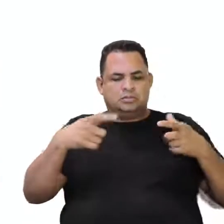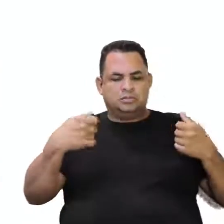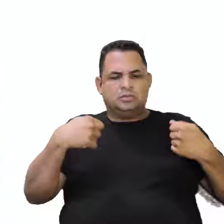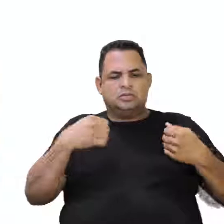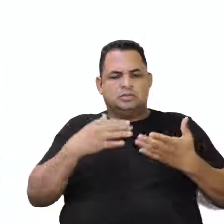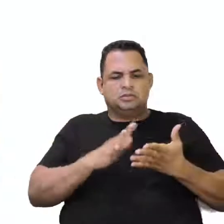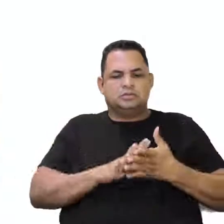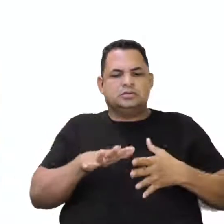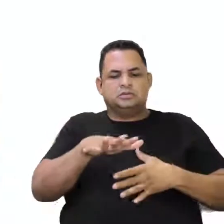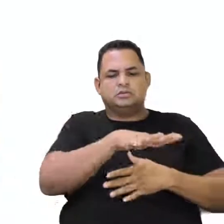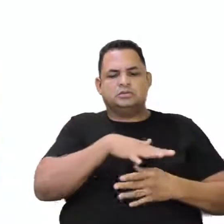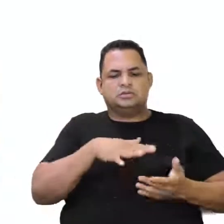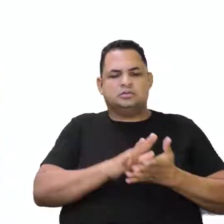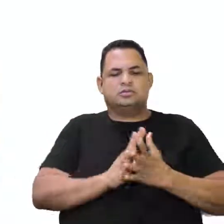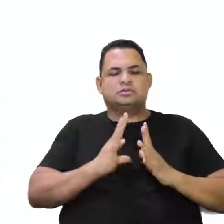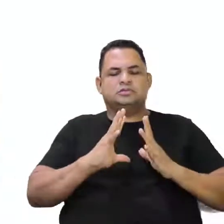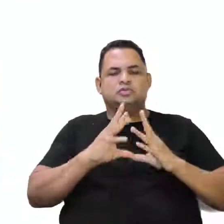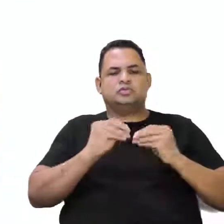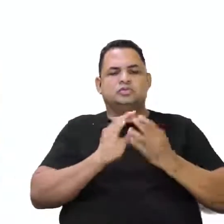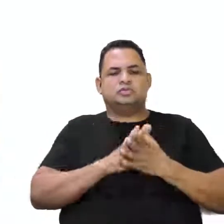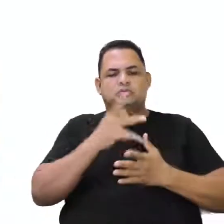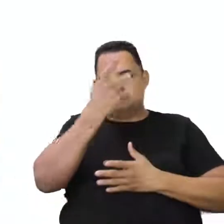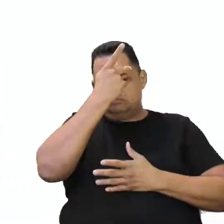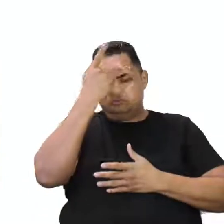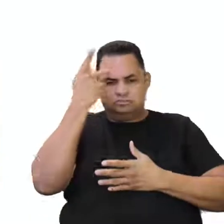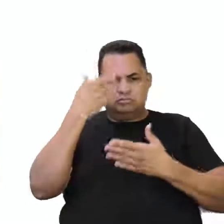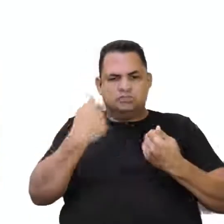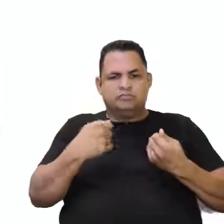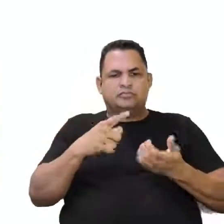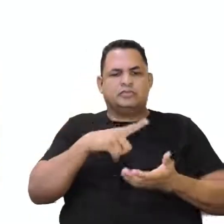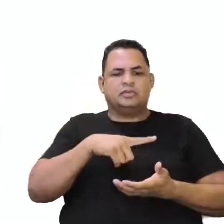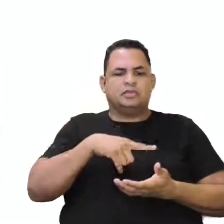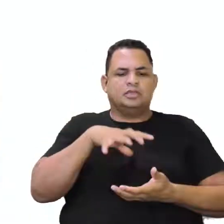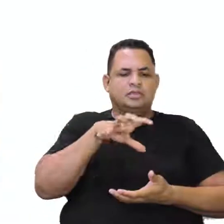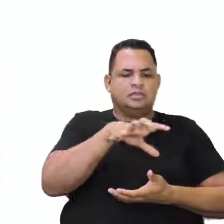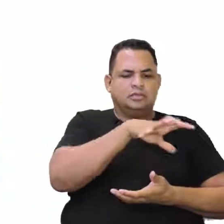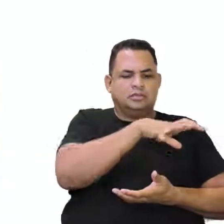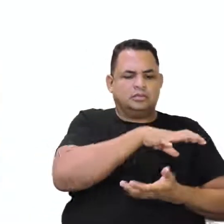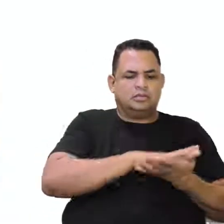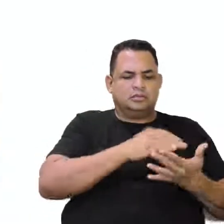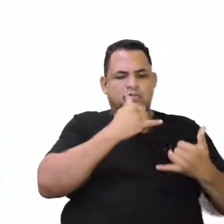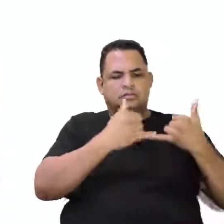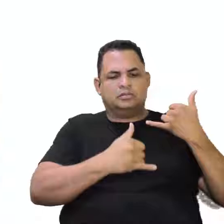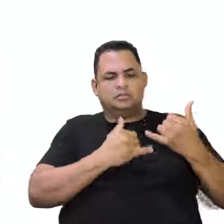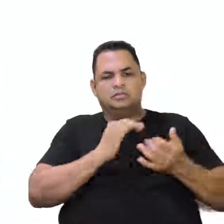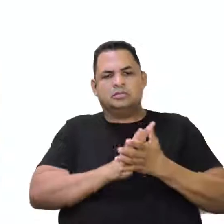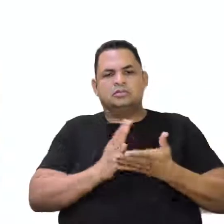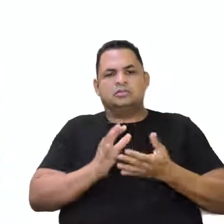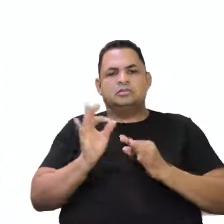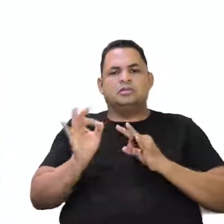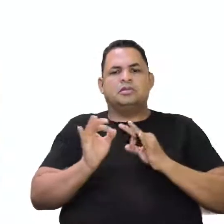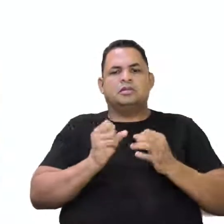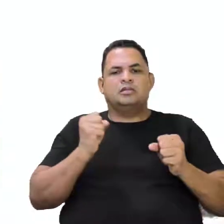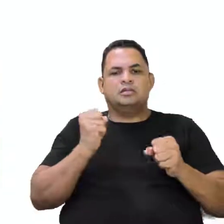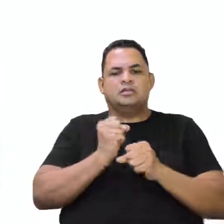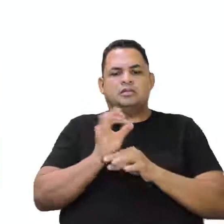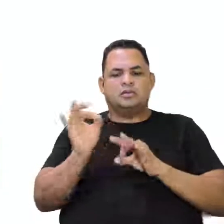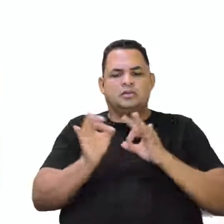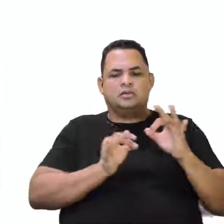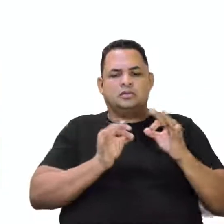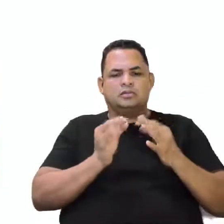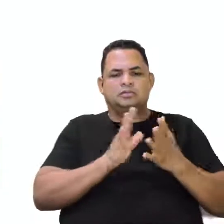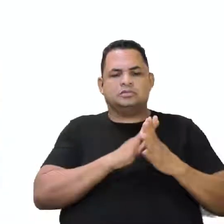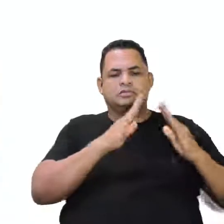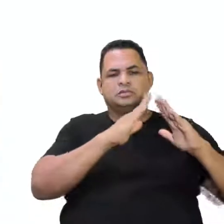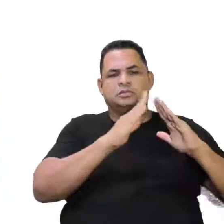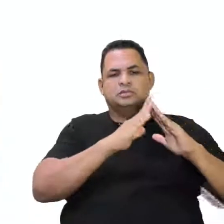mais espaço para alocar todas essas pessoas. E aí tem aquelas áreas de recreação, cada um também vai construindo os seus patrimônios